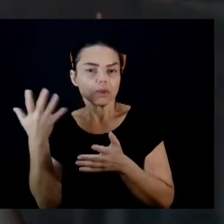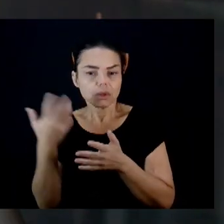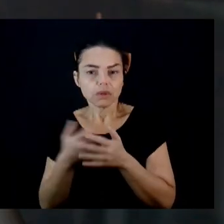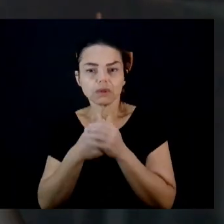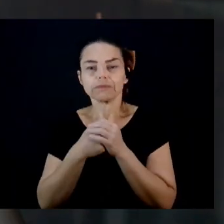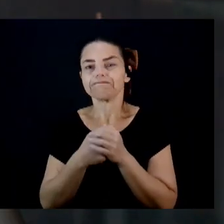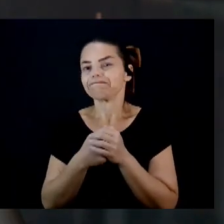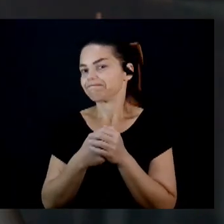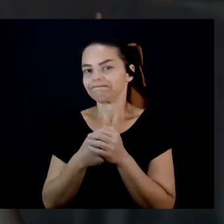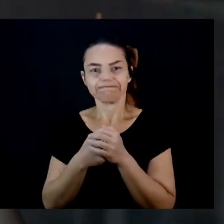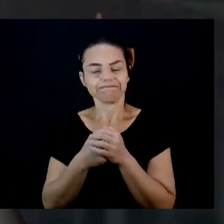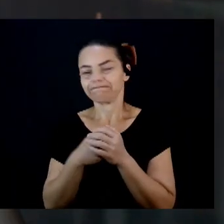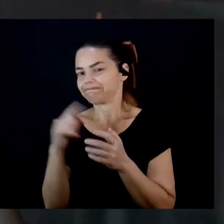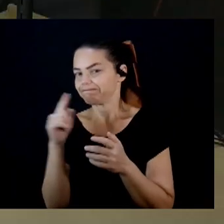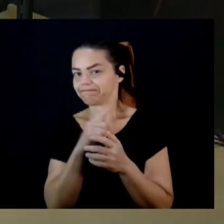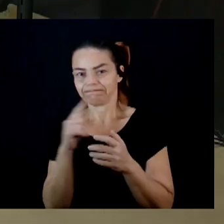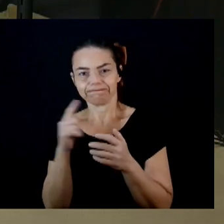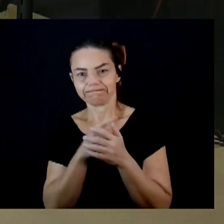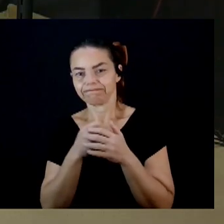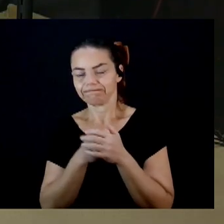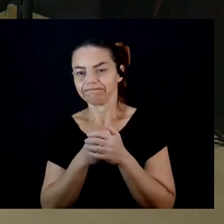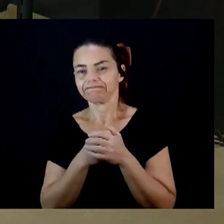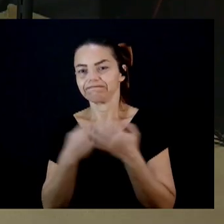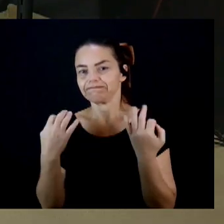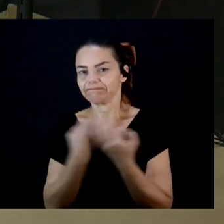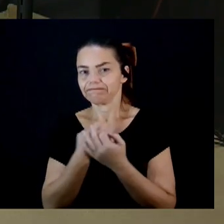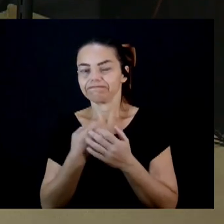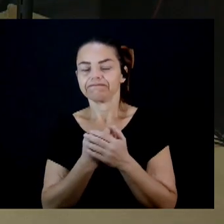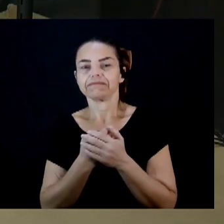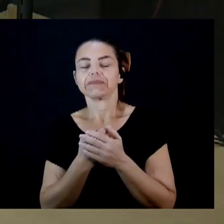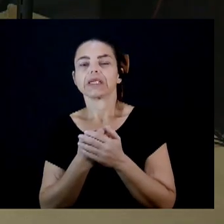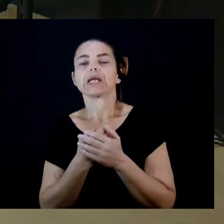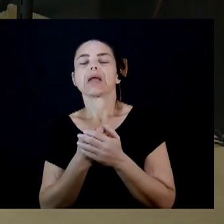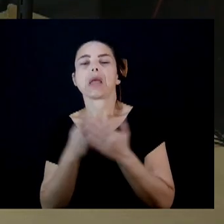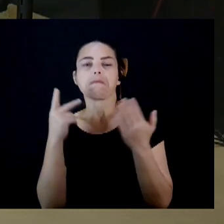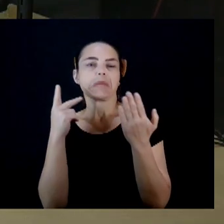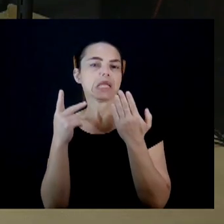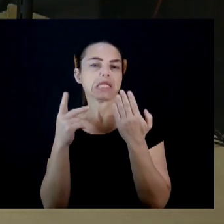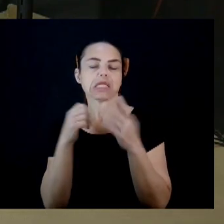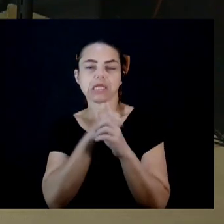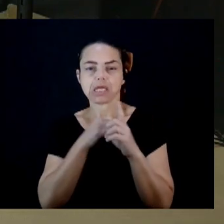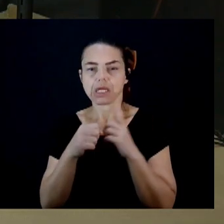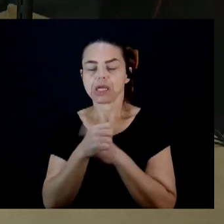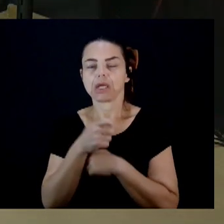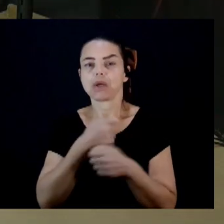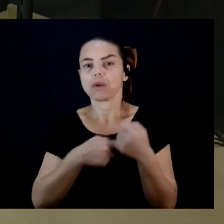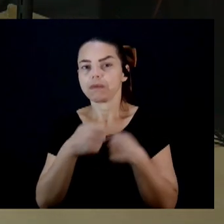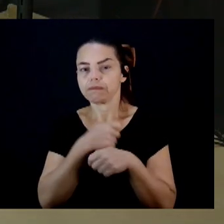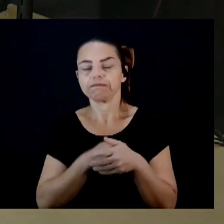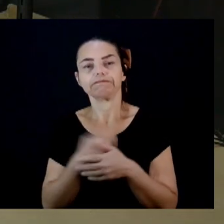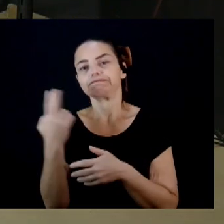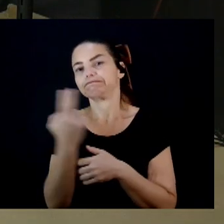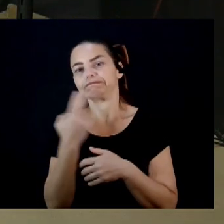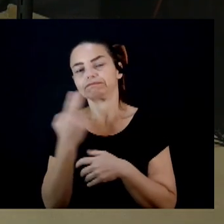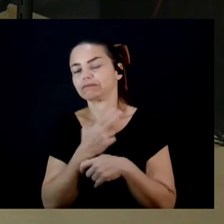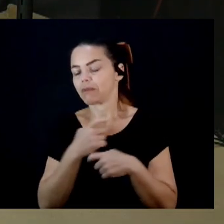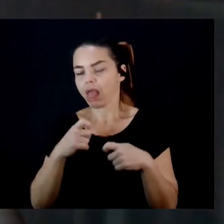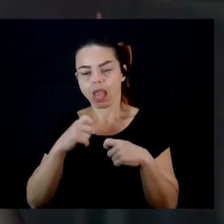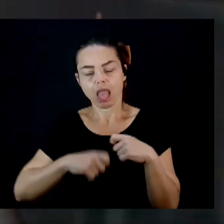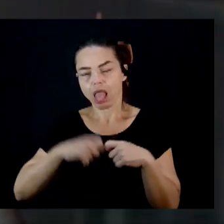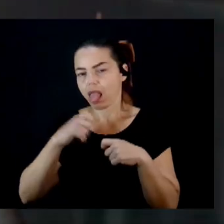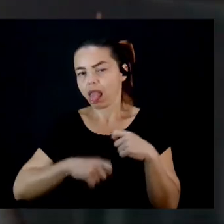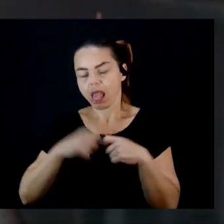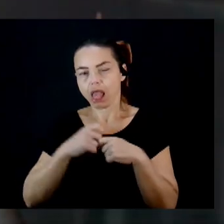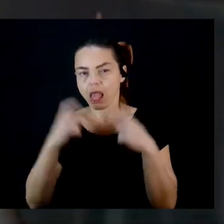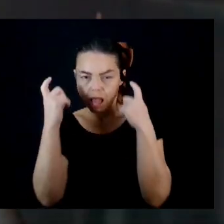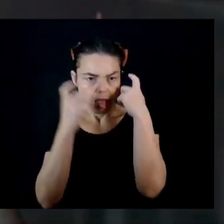nessa questão, né? Perfeito isso que você falou do biopsicossocial, realmente. Tem a questão econômica também. Não dá para transar preocupado com contas, não dá